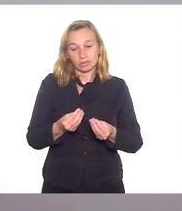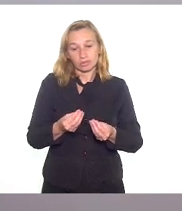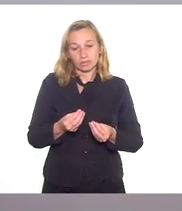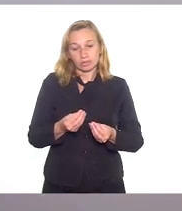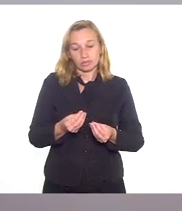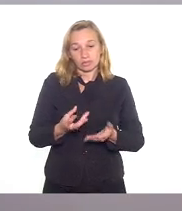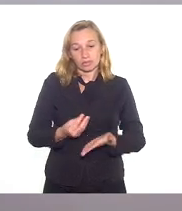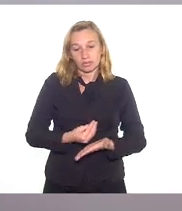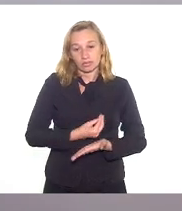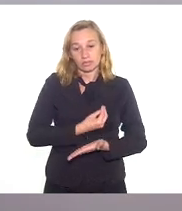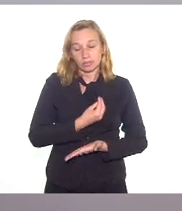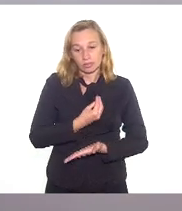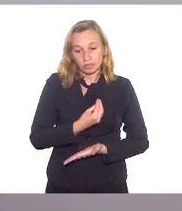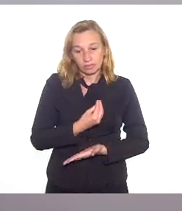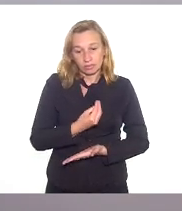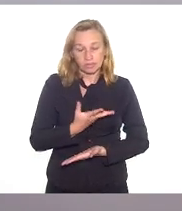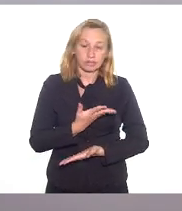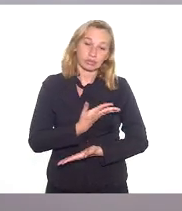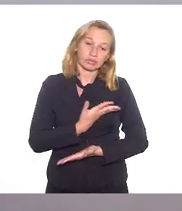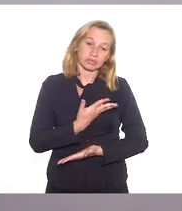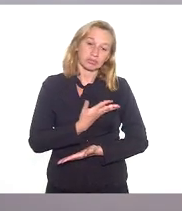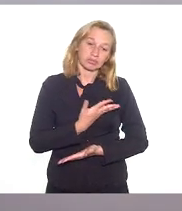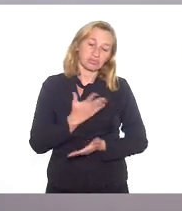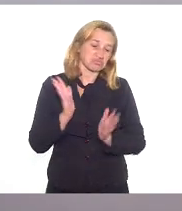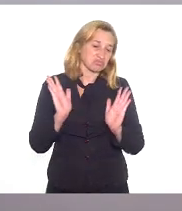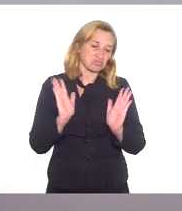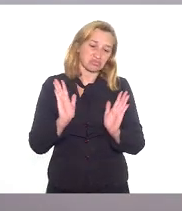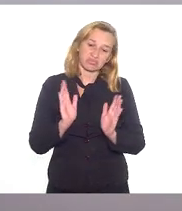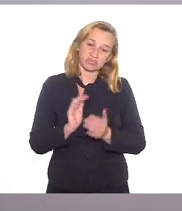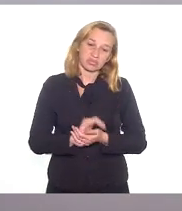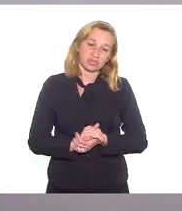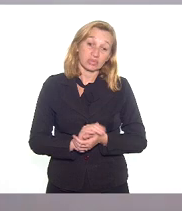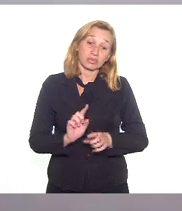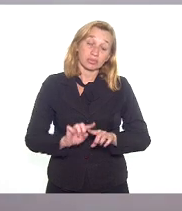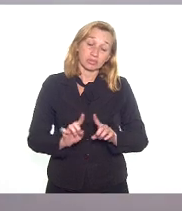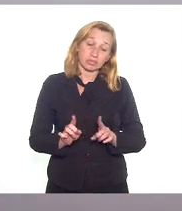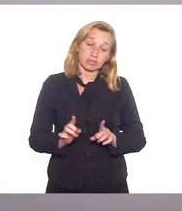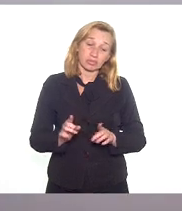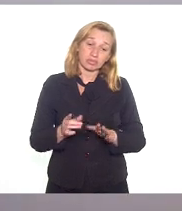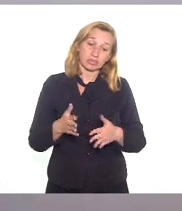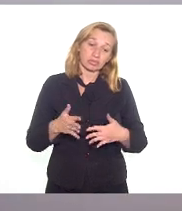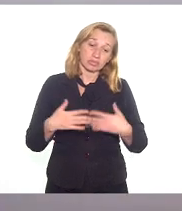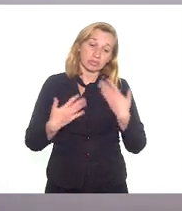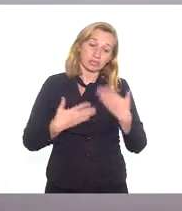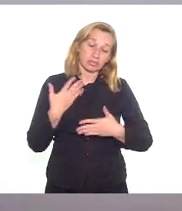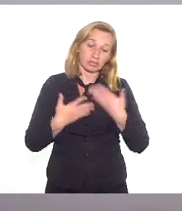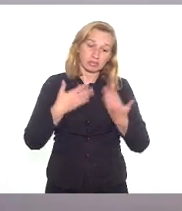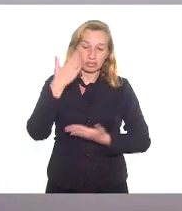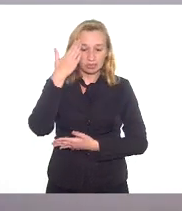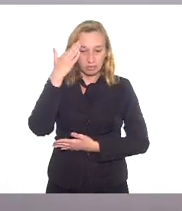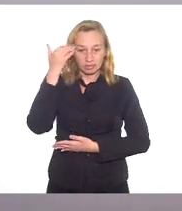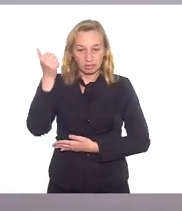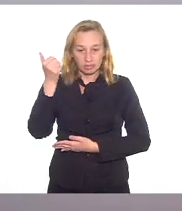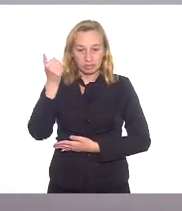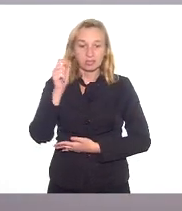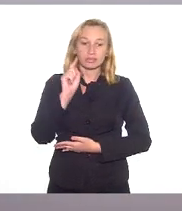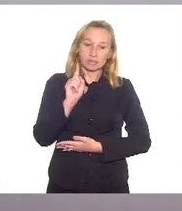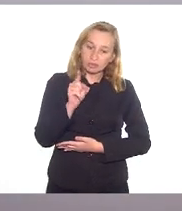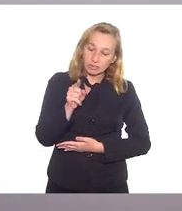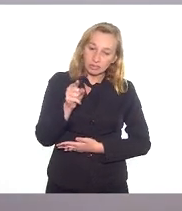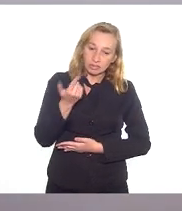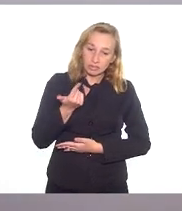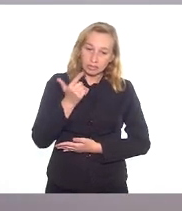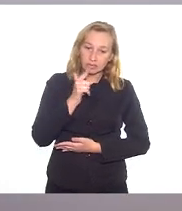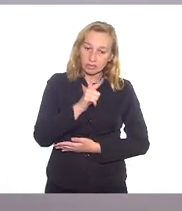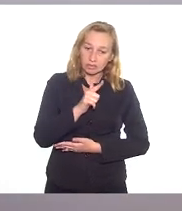sargento, despedida não dá nenhum prazer, mas me conforta em saber que ele completou seu objetivo aqui